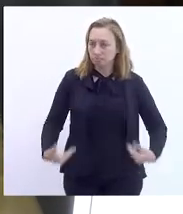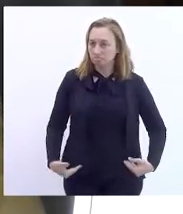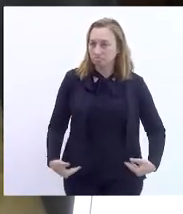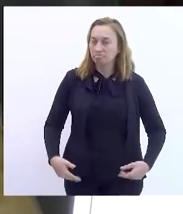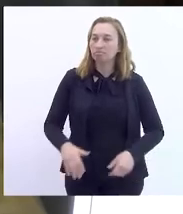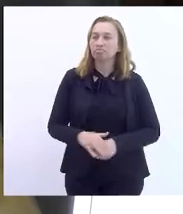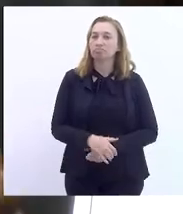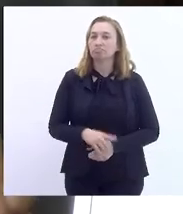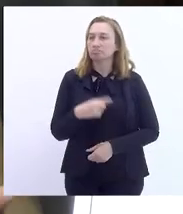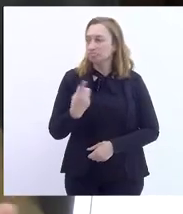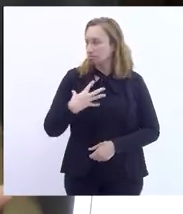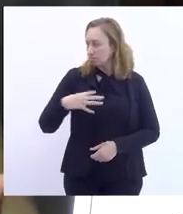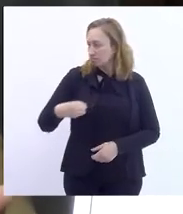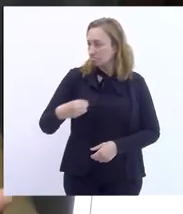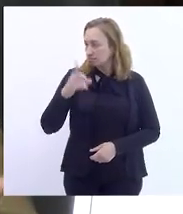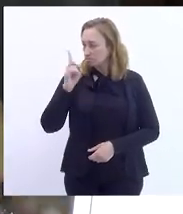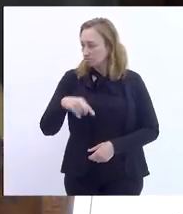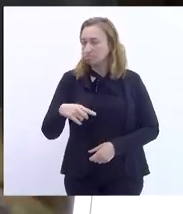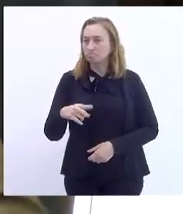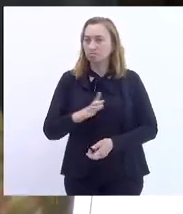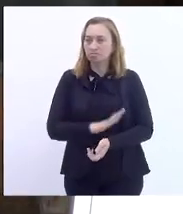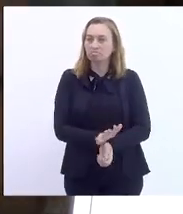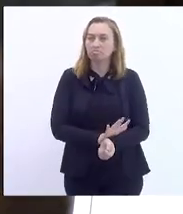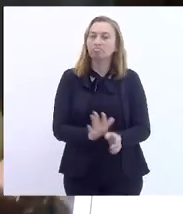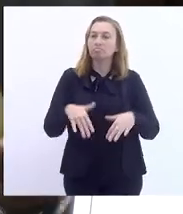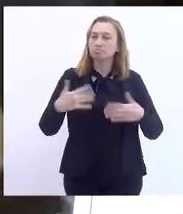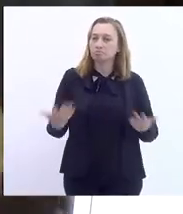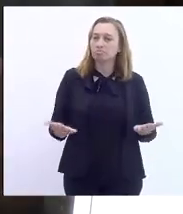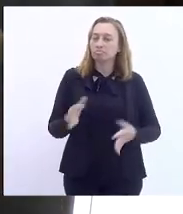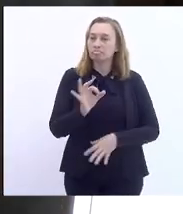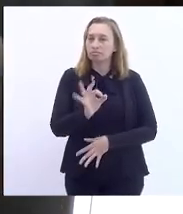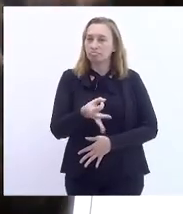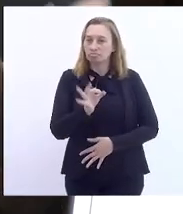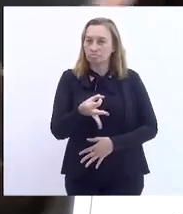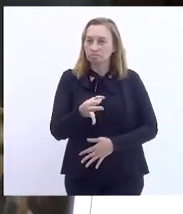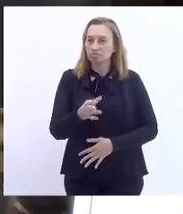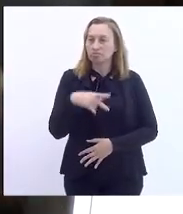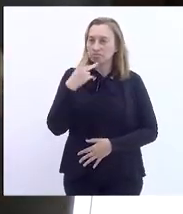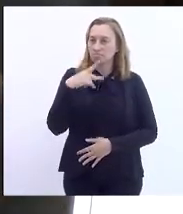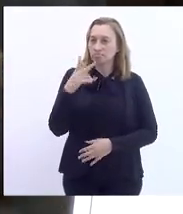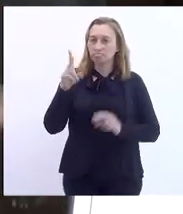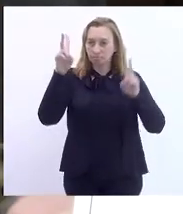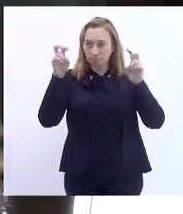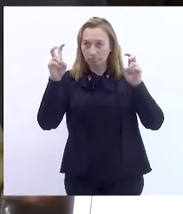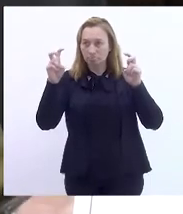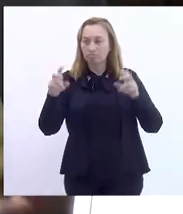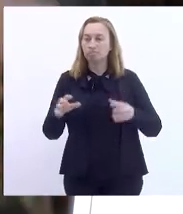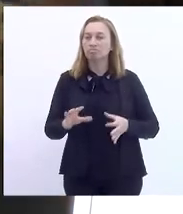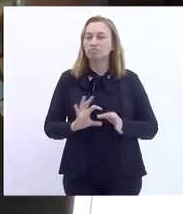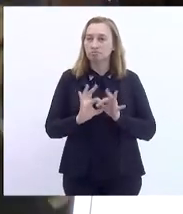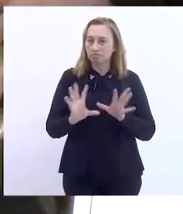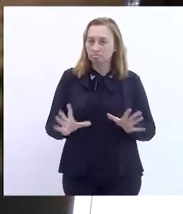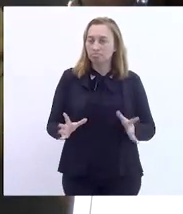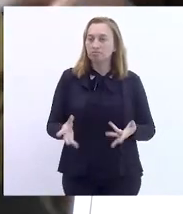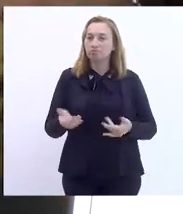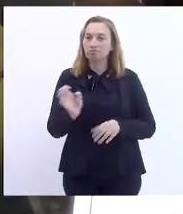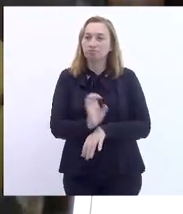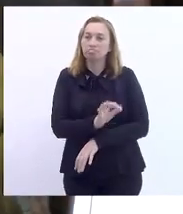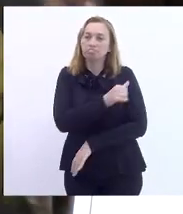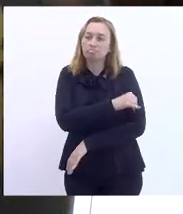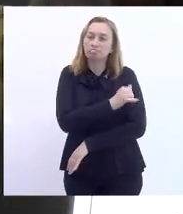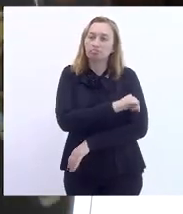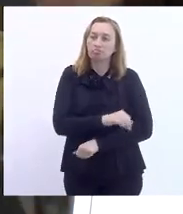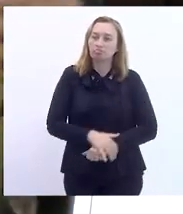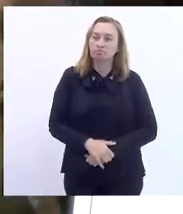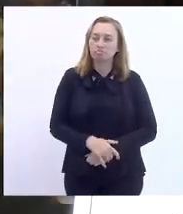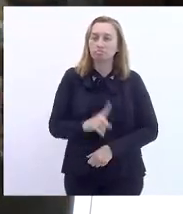com os nossos filhos é o racismo então a gente de fato fala sobre isso abertamente que o Estado do Rio